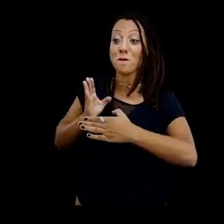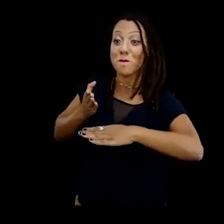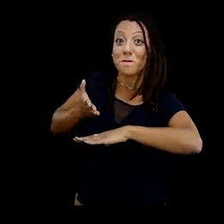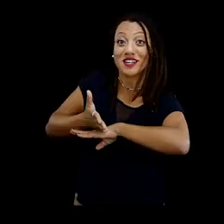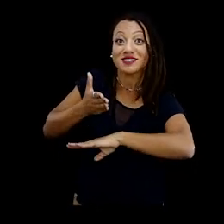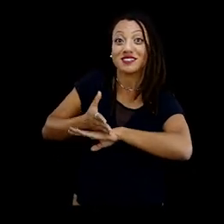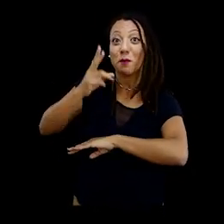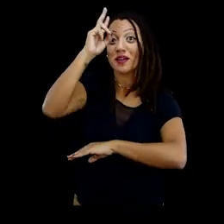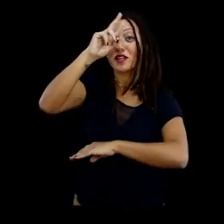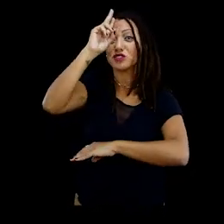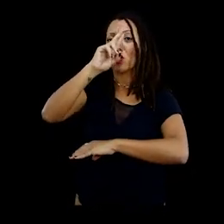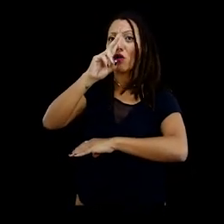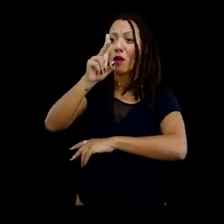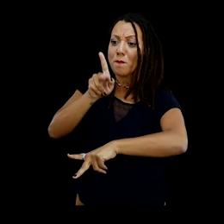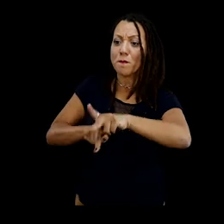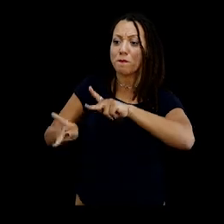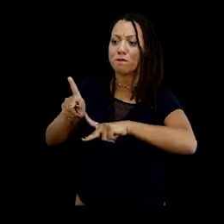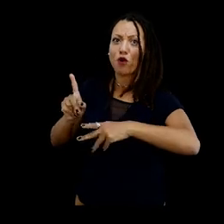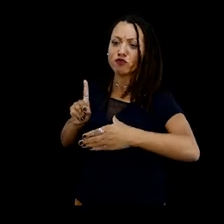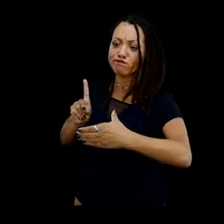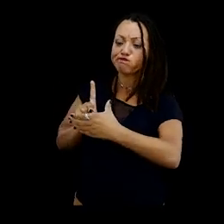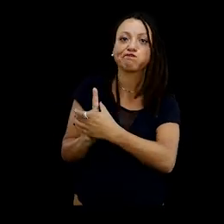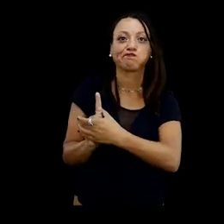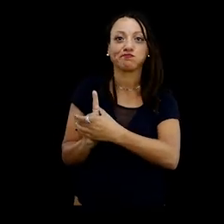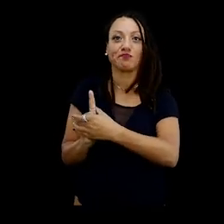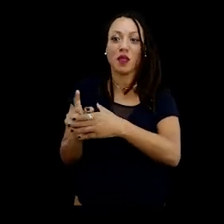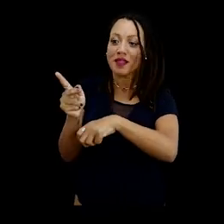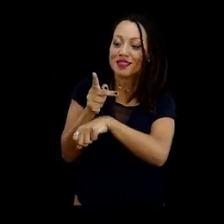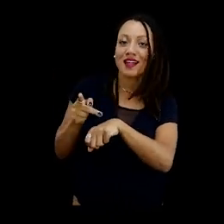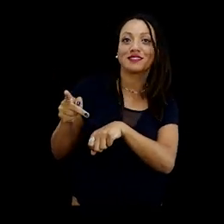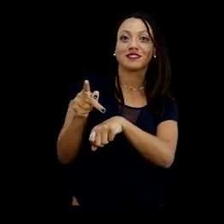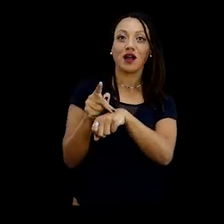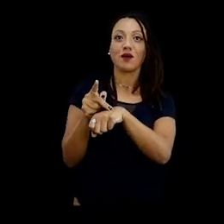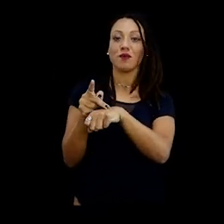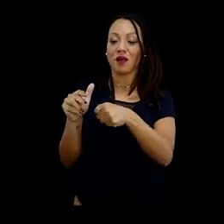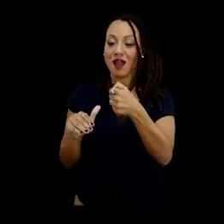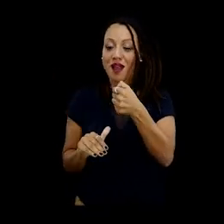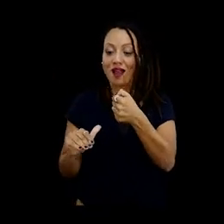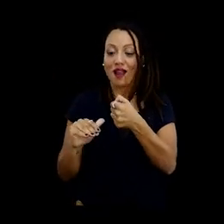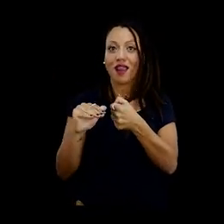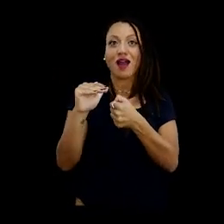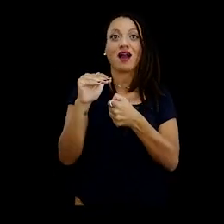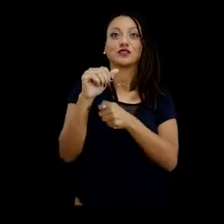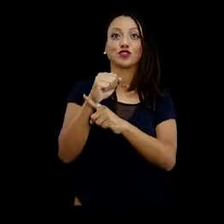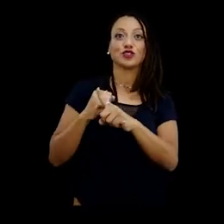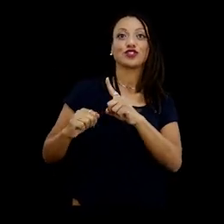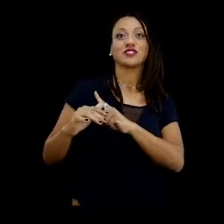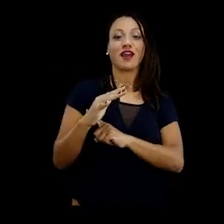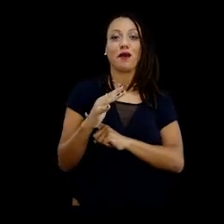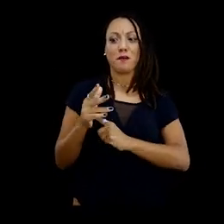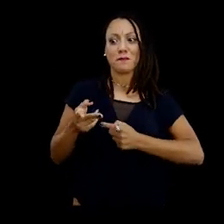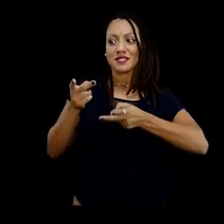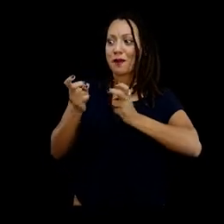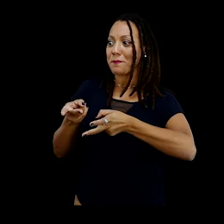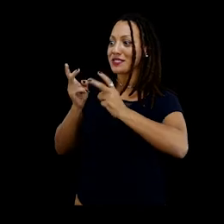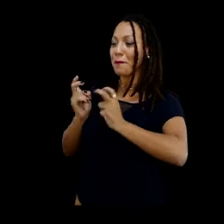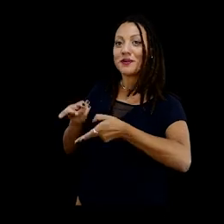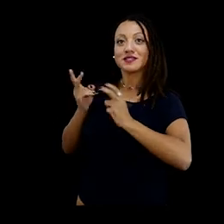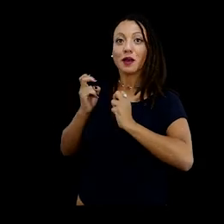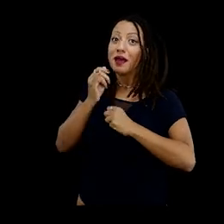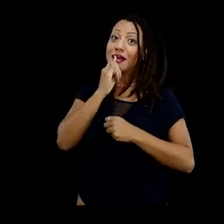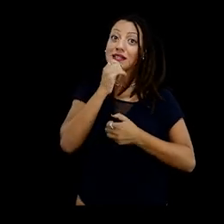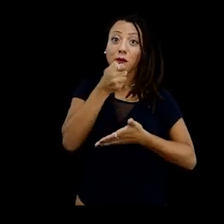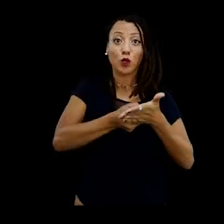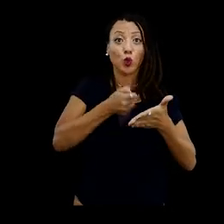processo, de um povo, de uma nação, de uma classe social, sabe? Como não existe luta de classe? Ela não foi